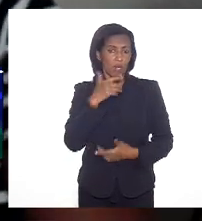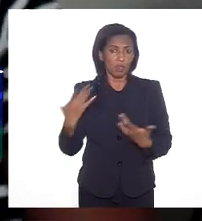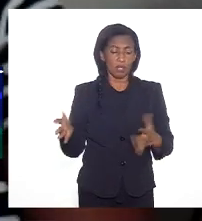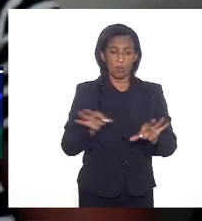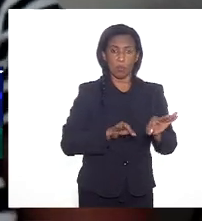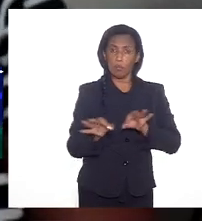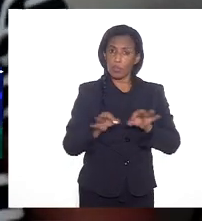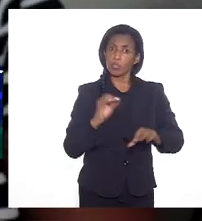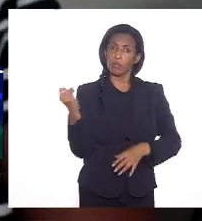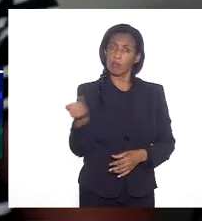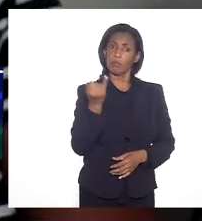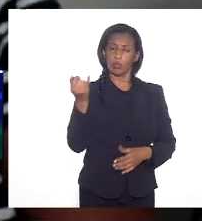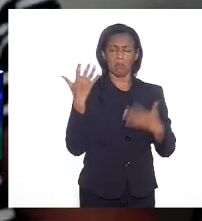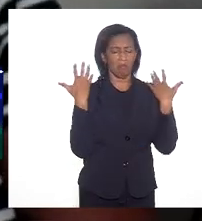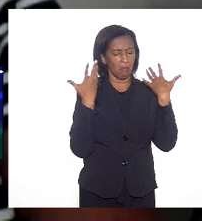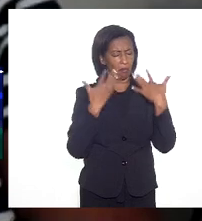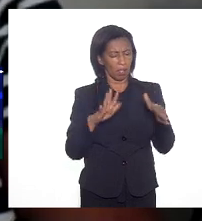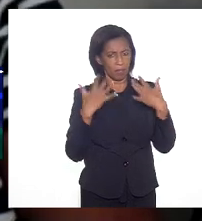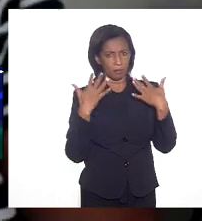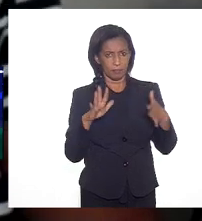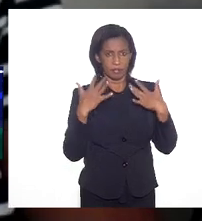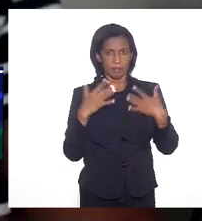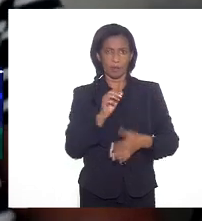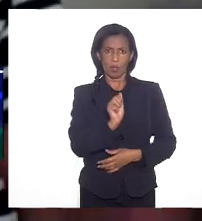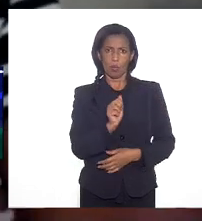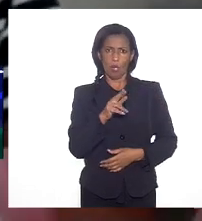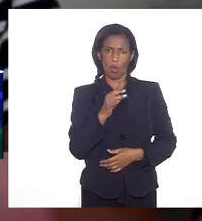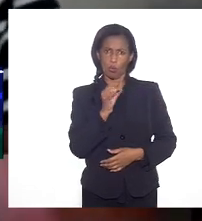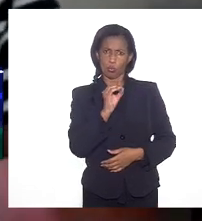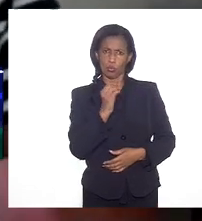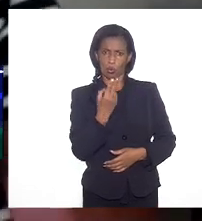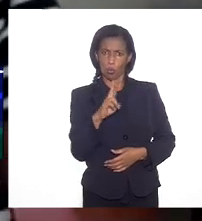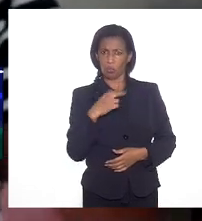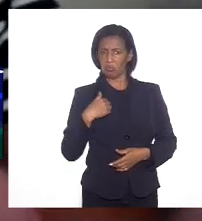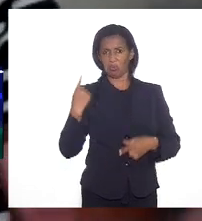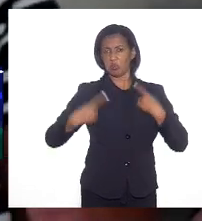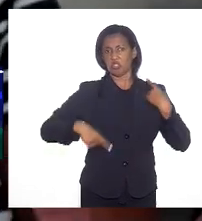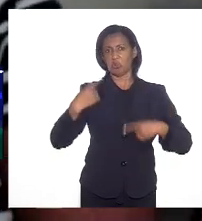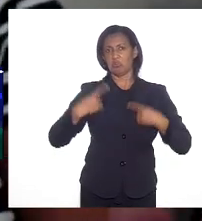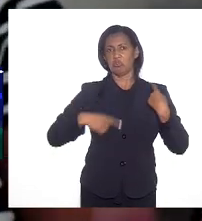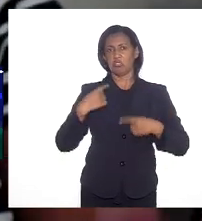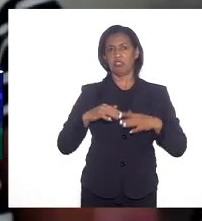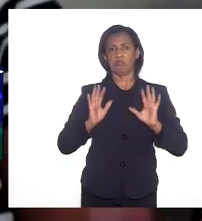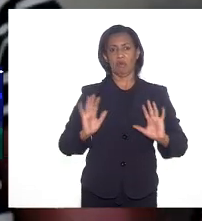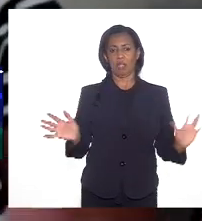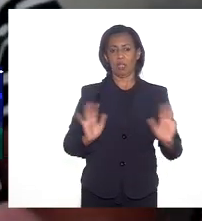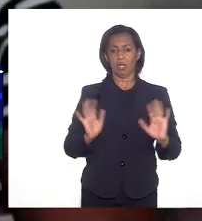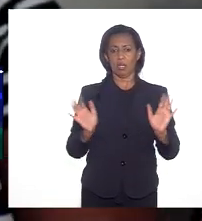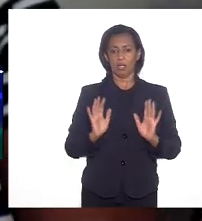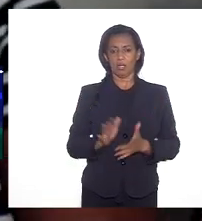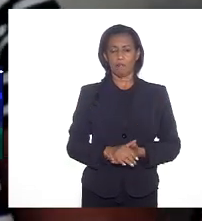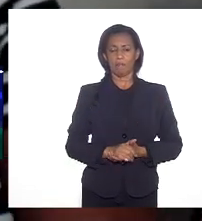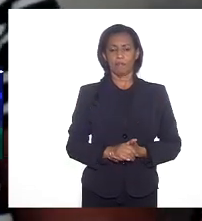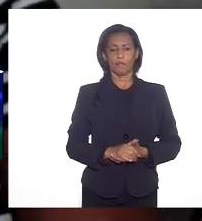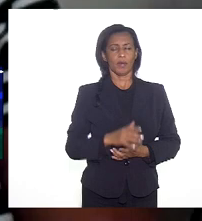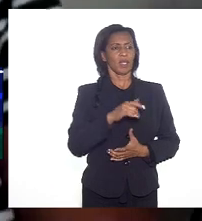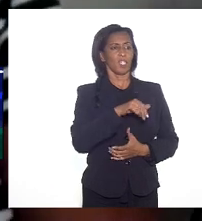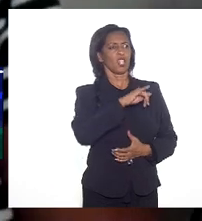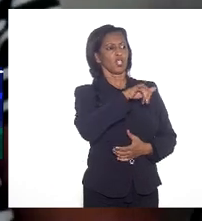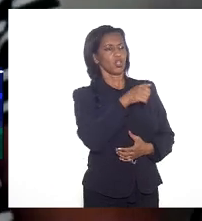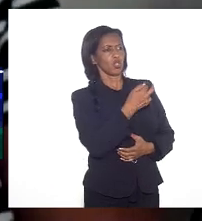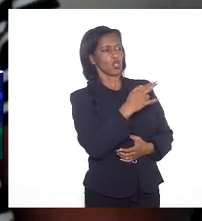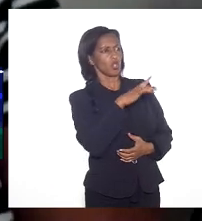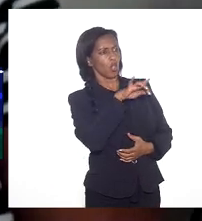projeto é importante, queria parabenizar o autor e dizer que nós não estamos discutindo aqui nesse momento, nem deputado Jorge Pinetto,